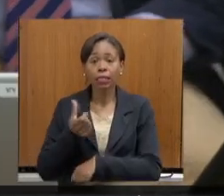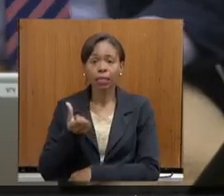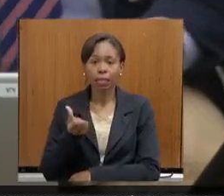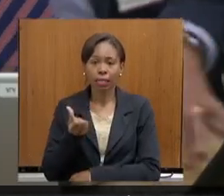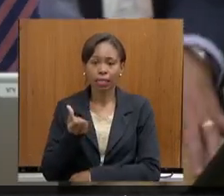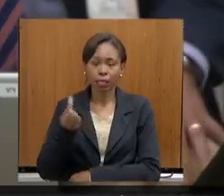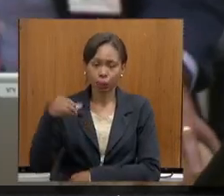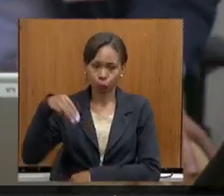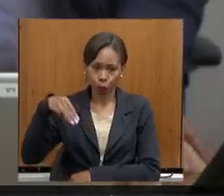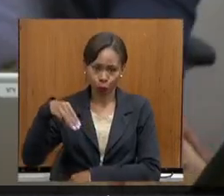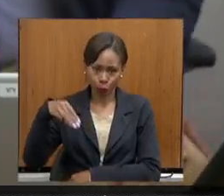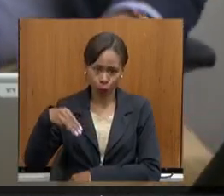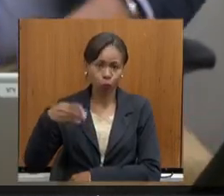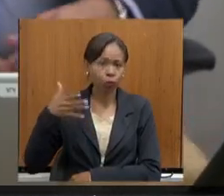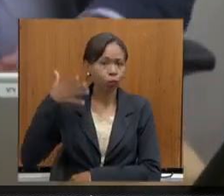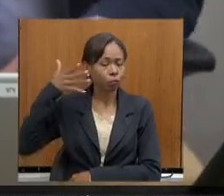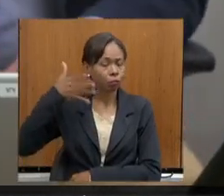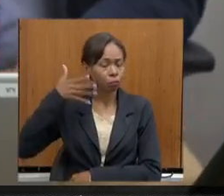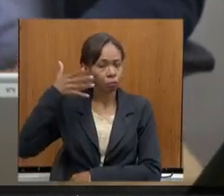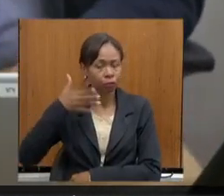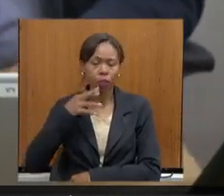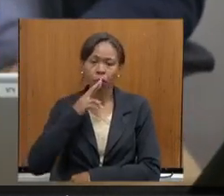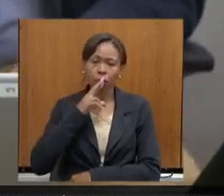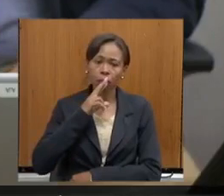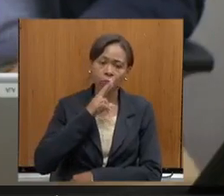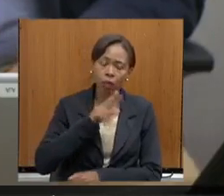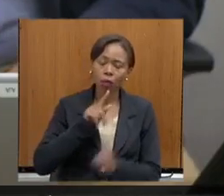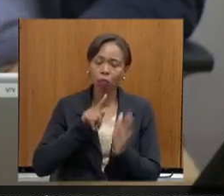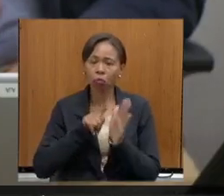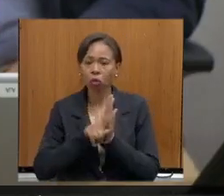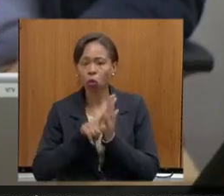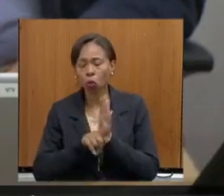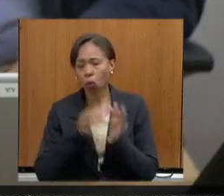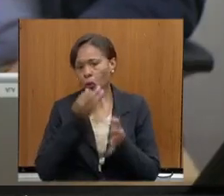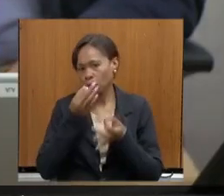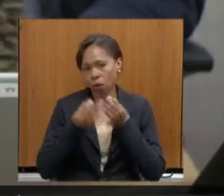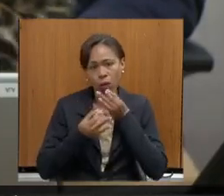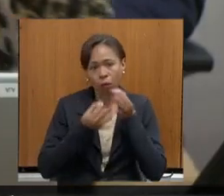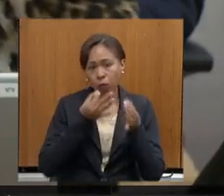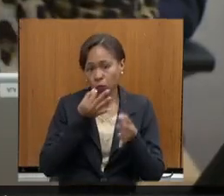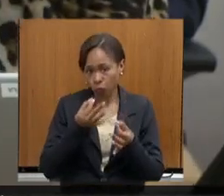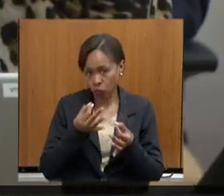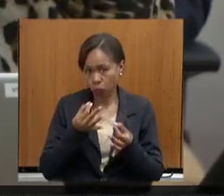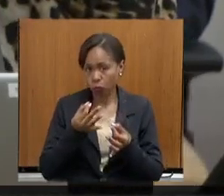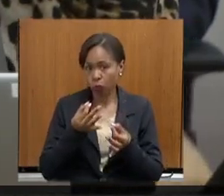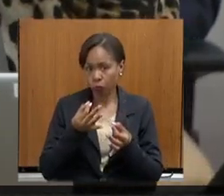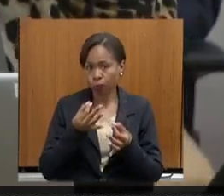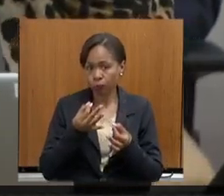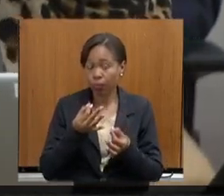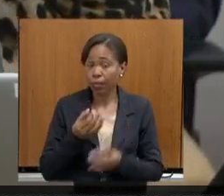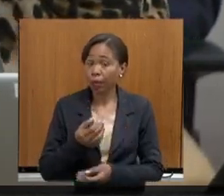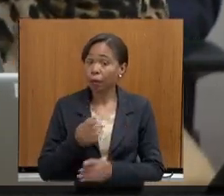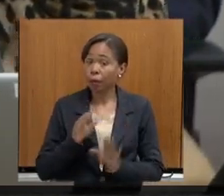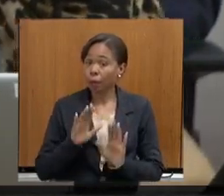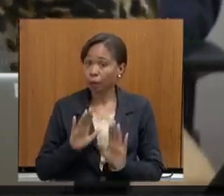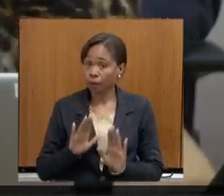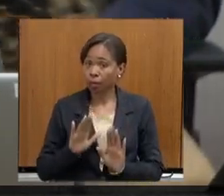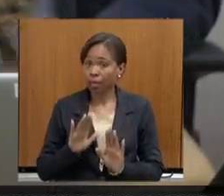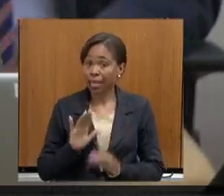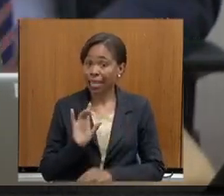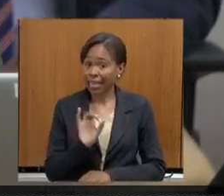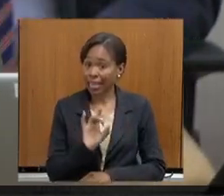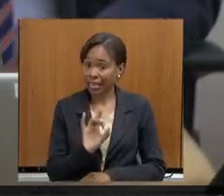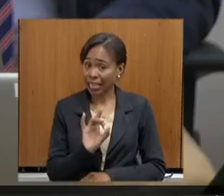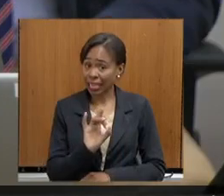minutos para suas interpelações sendo para três minutos para cada